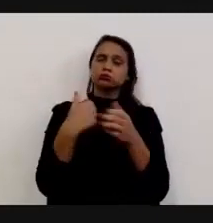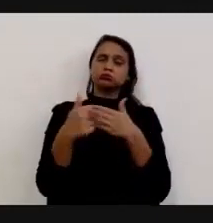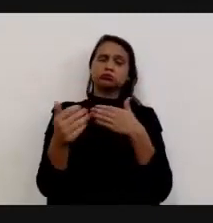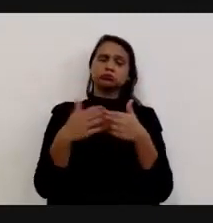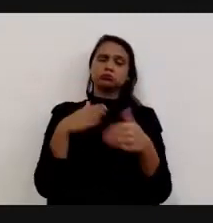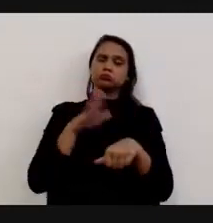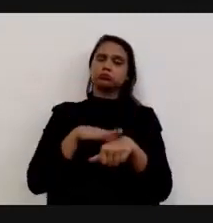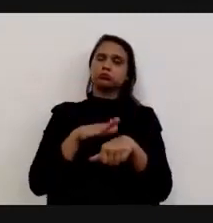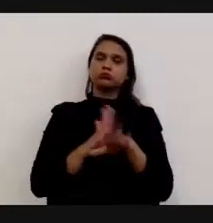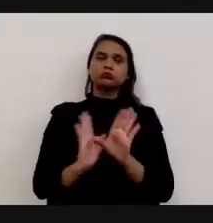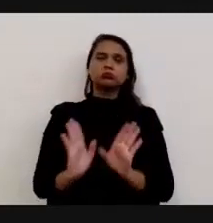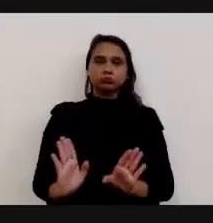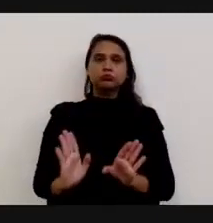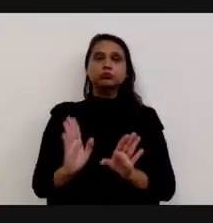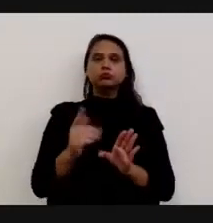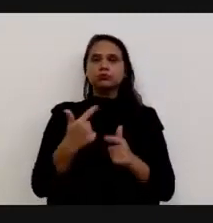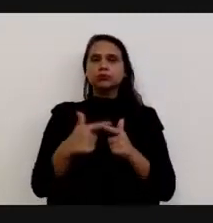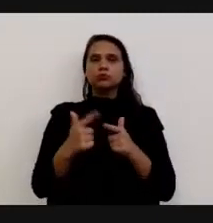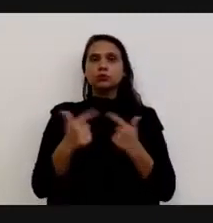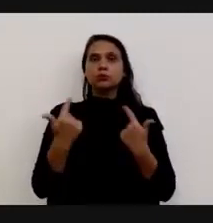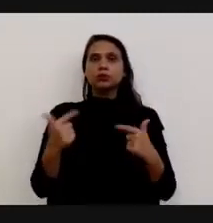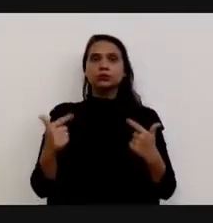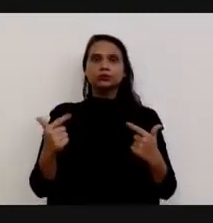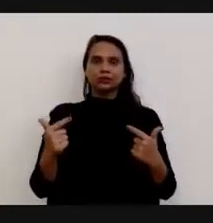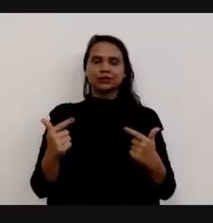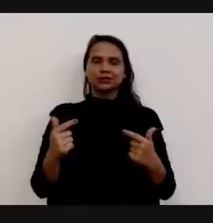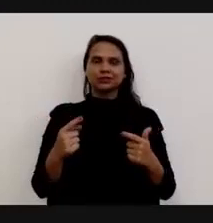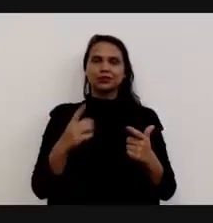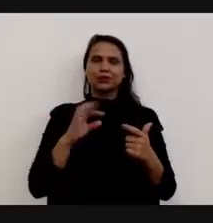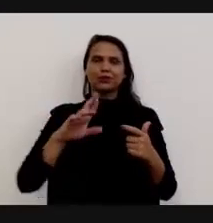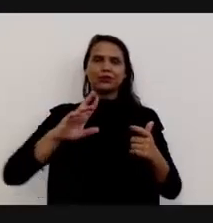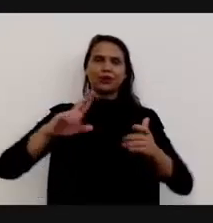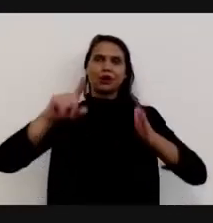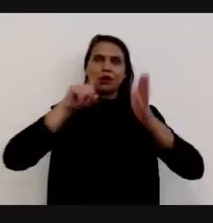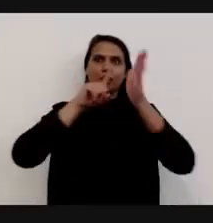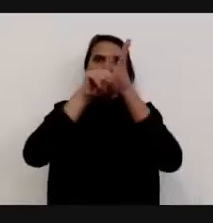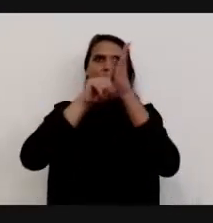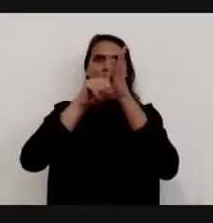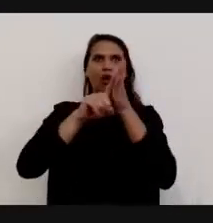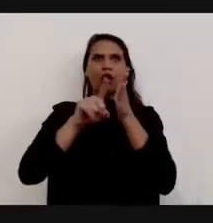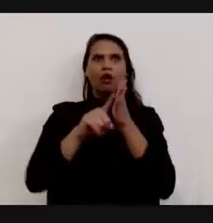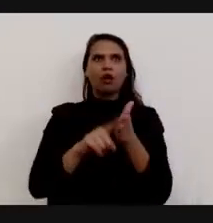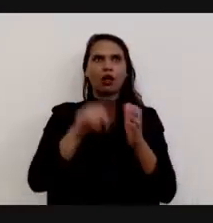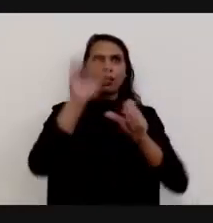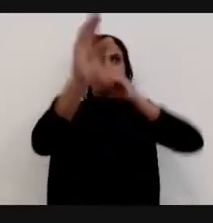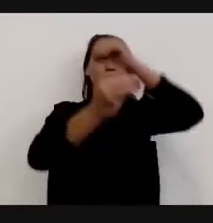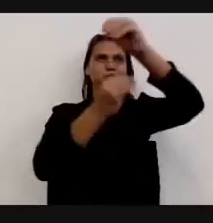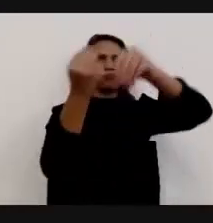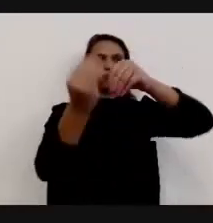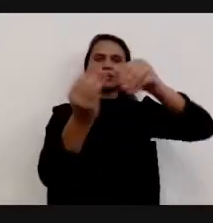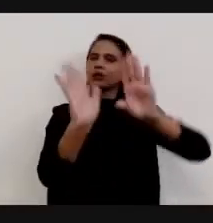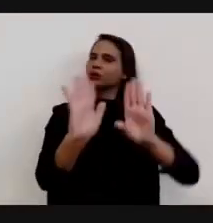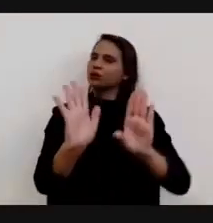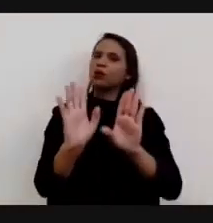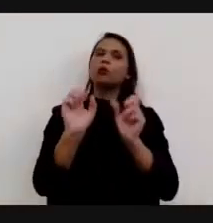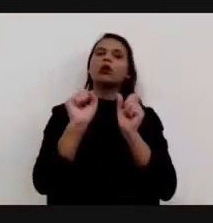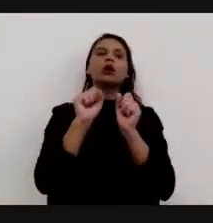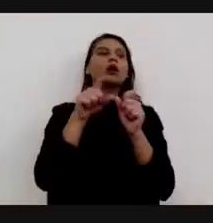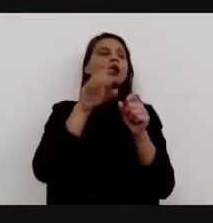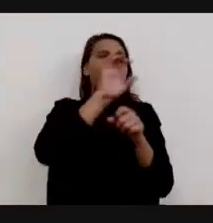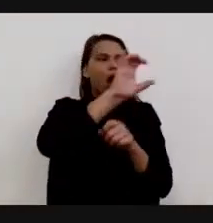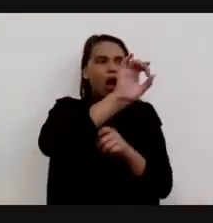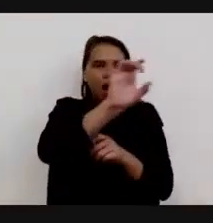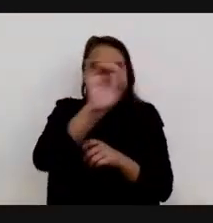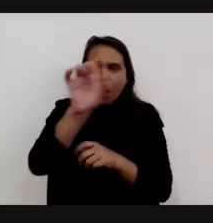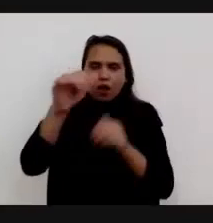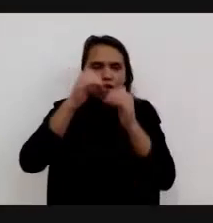quiser. Tá? Então não tem problema nenhum, você não perde, não é um questionário em que você mistura as pessoas. Você mantém tudo separado e depois você pode